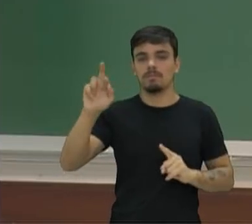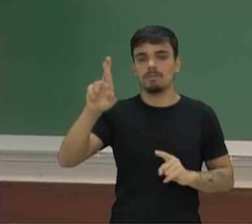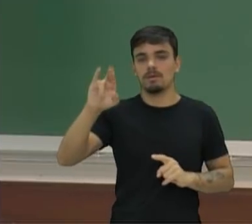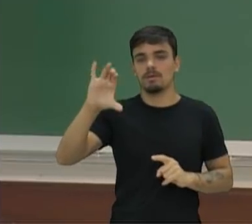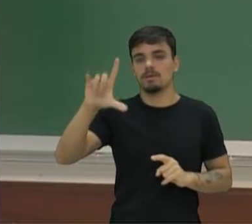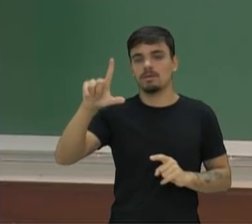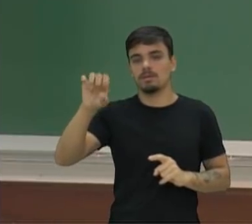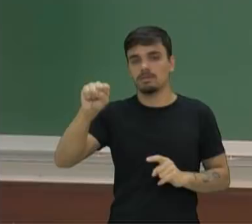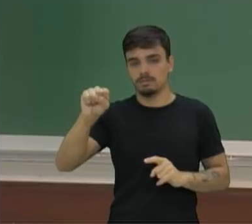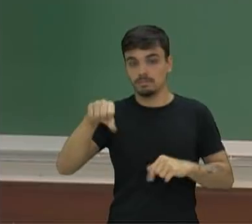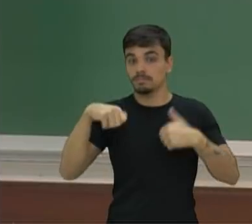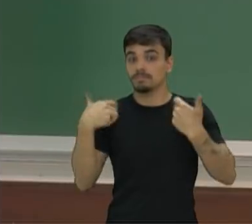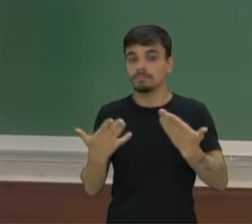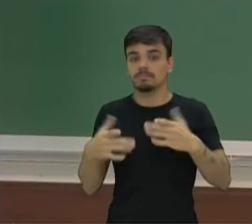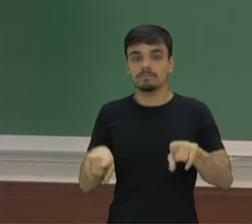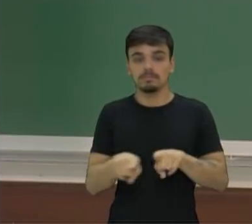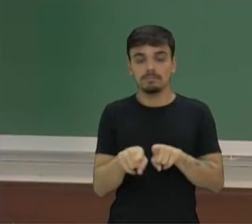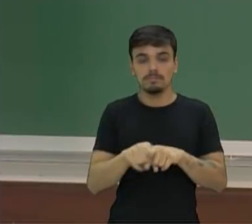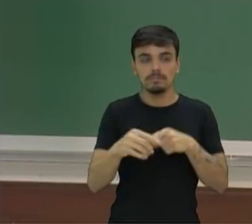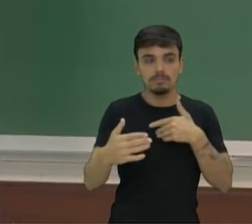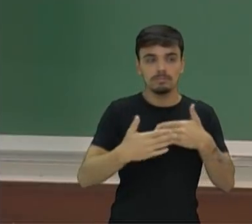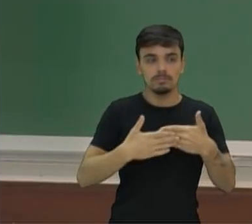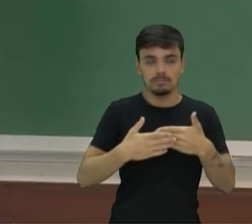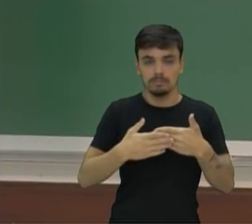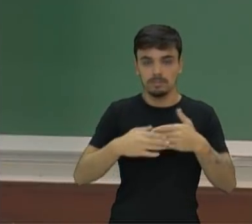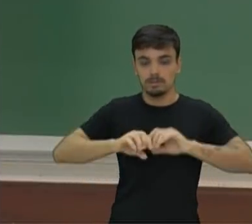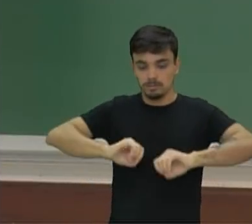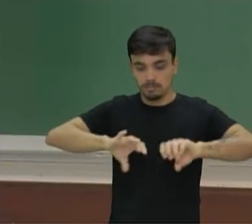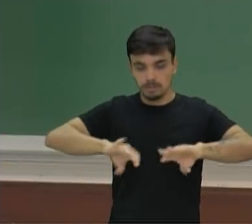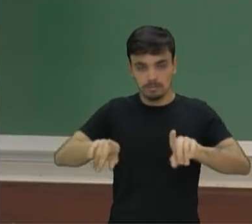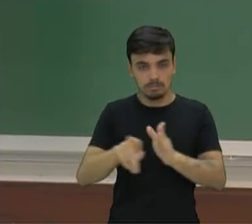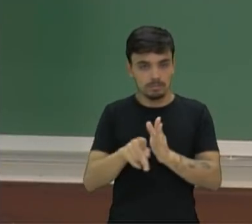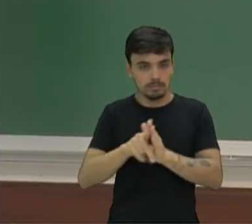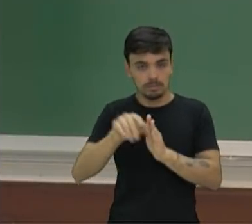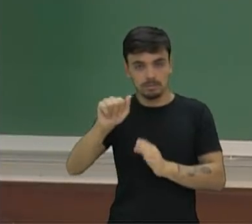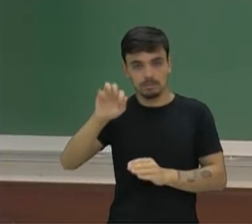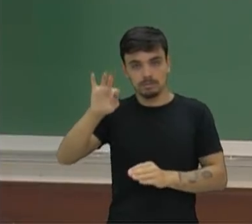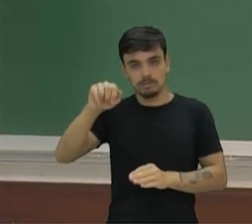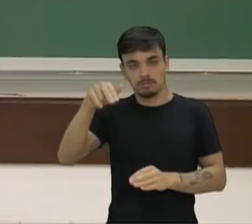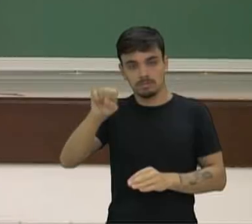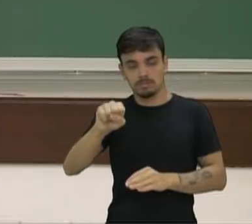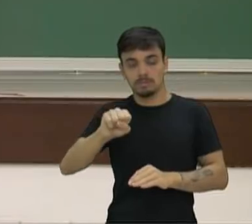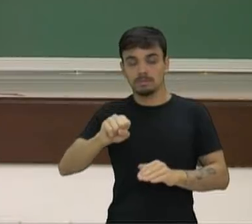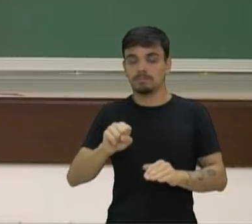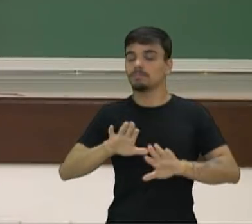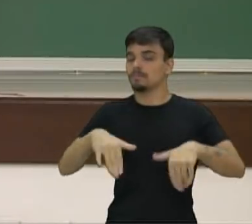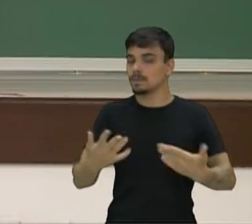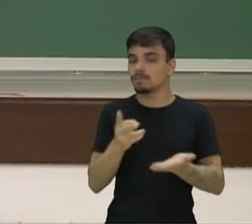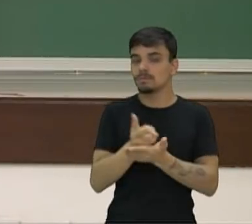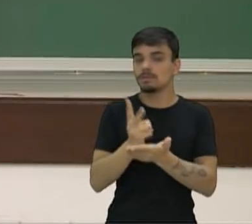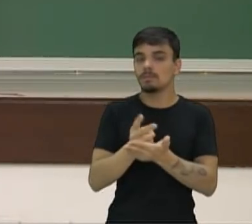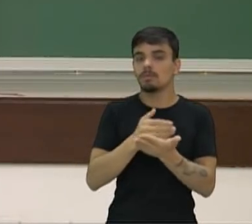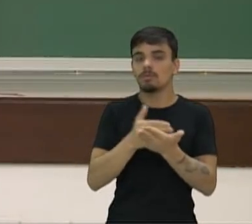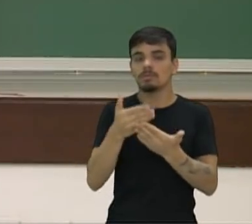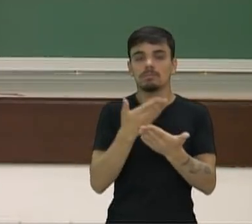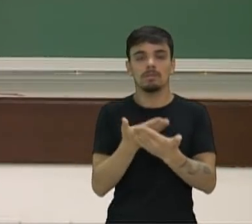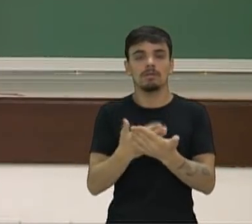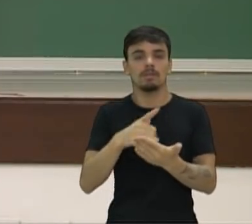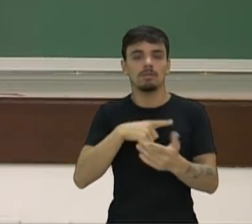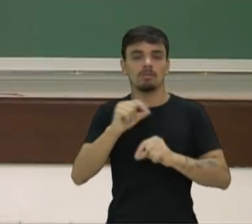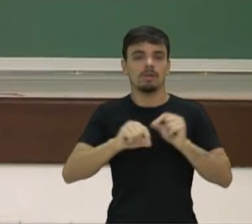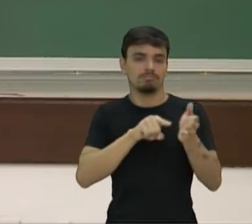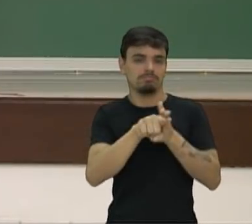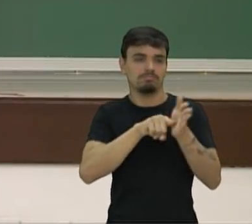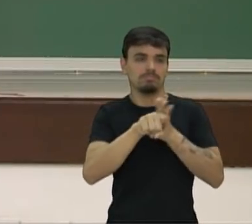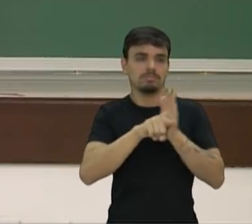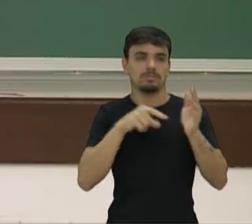político ateniense, e a gente fecha com educação em Atenas. Bom, sempre começamos nossa aula fazendo uma problemática. Convidar vocês para